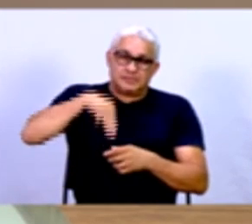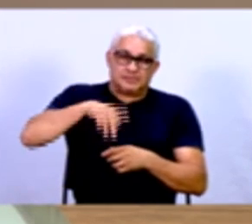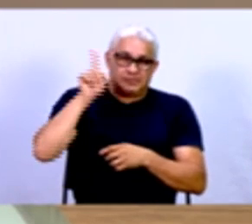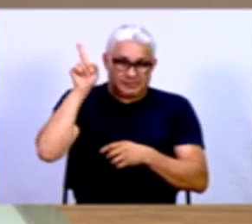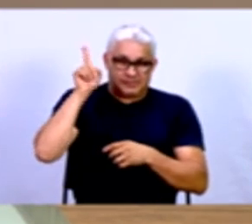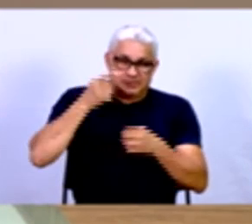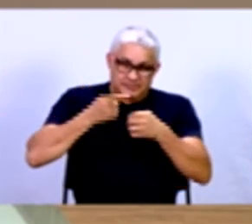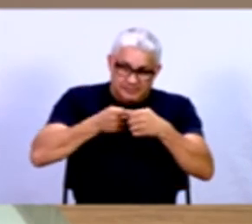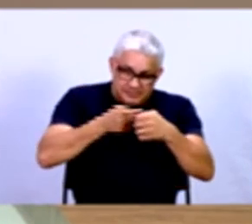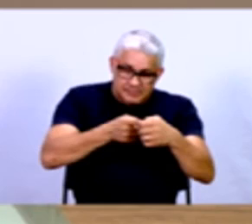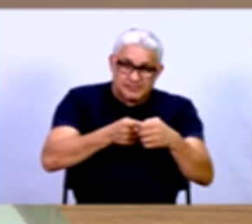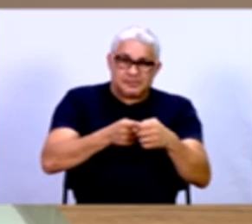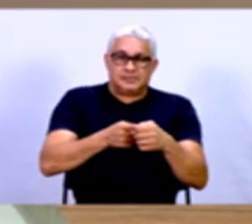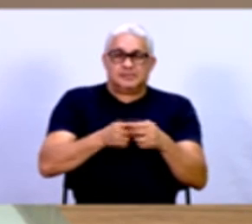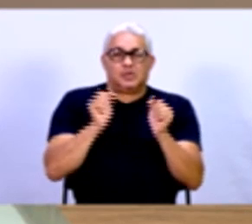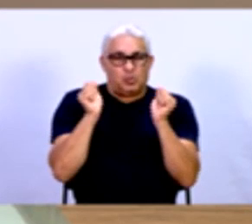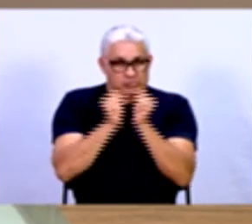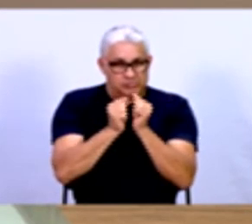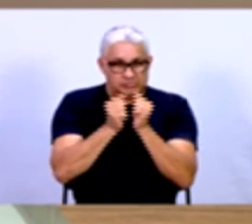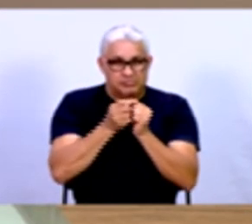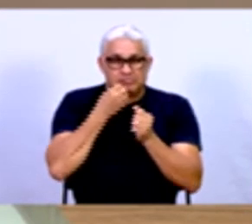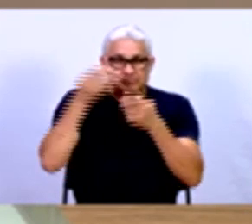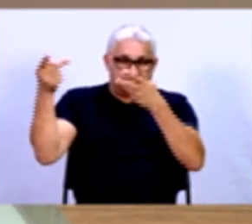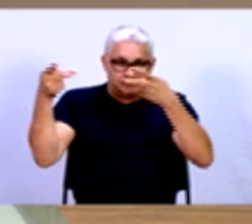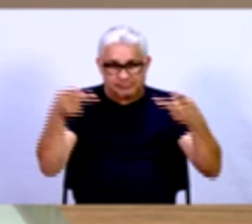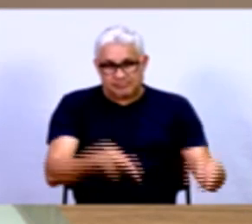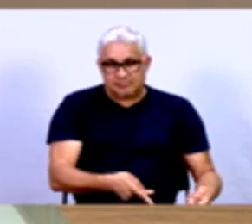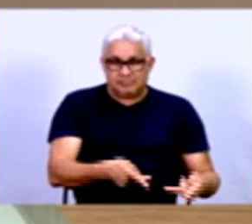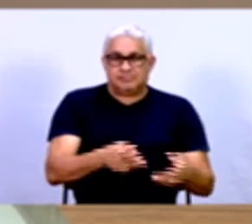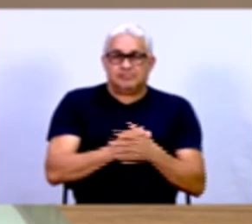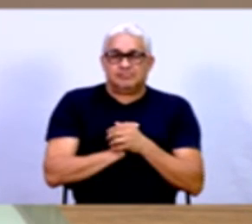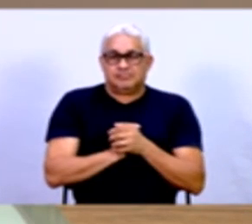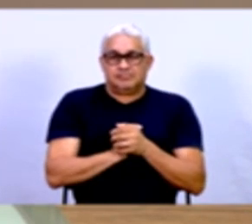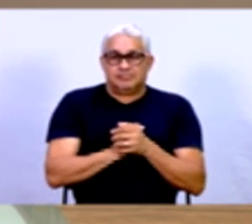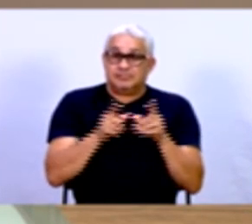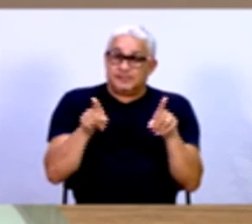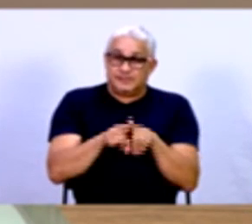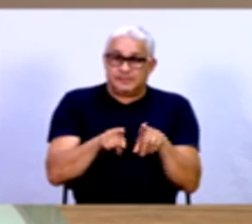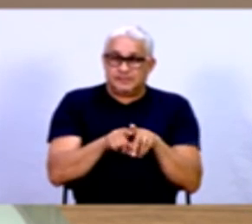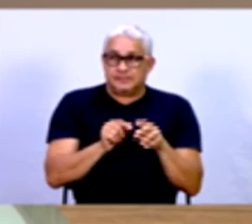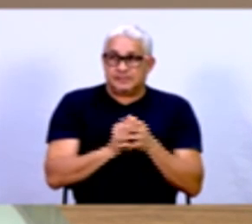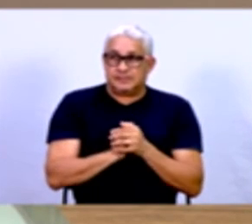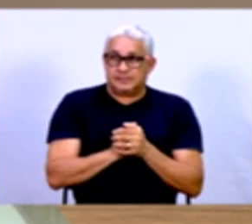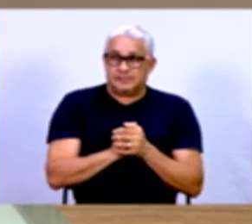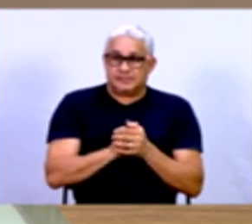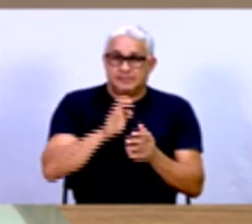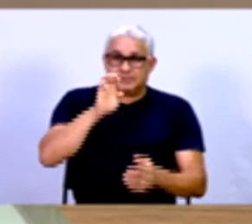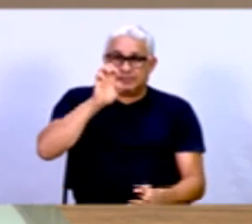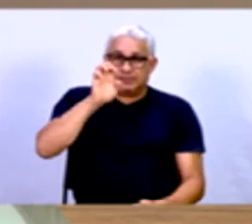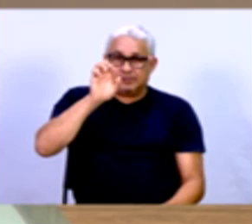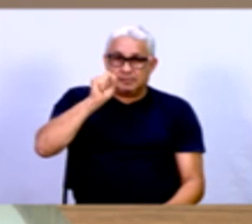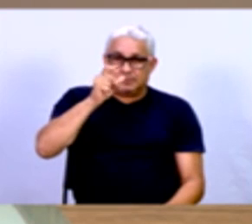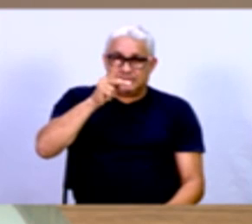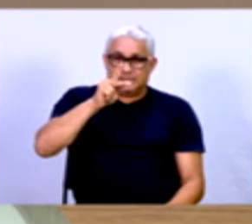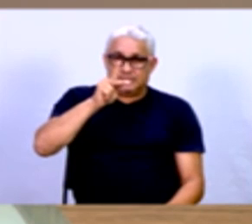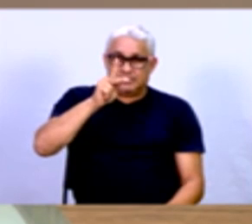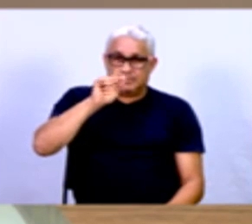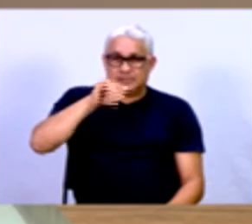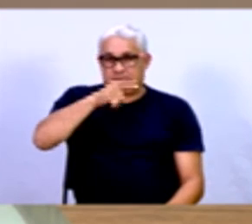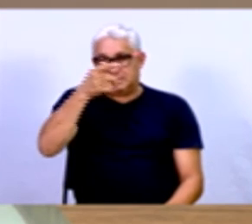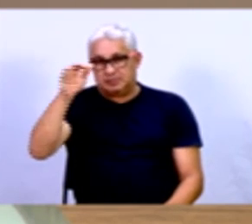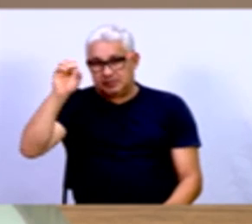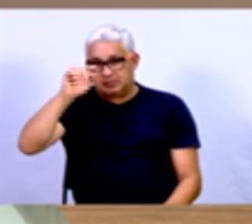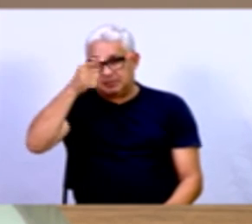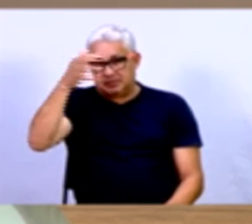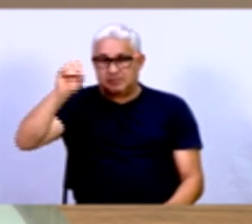né? Estejam conosco, sejam bem-vindos sempre conosco, tá? E também para Espigão, para São Francisco do